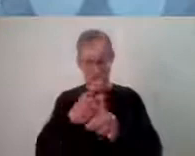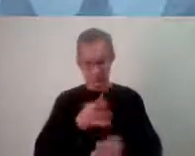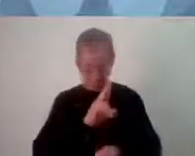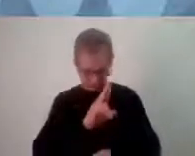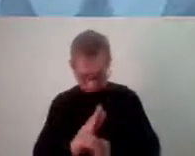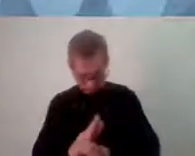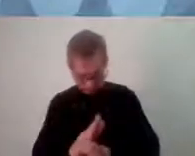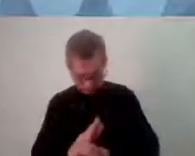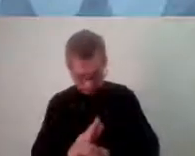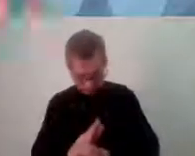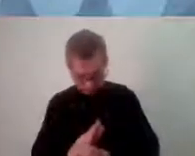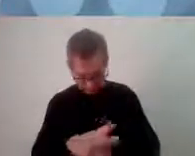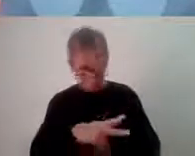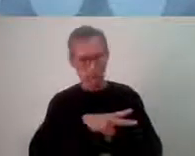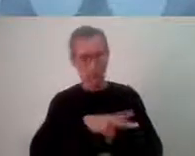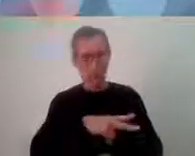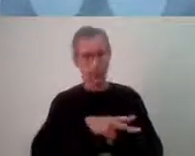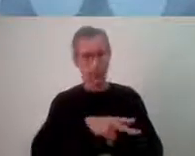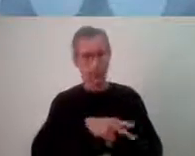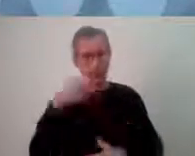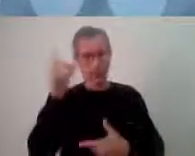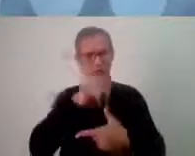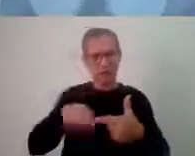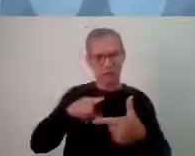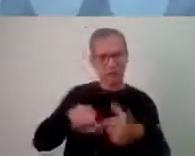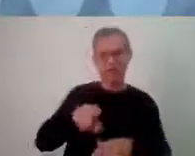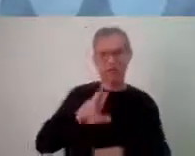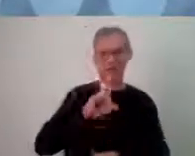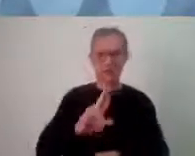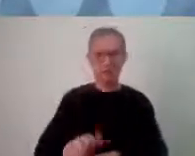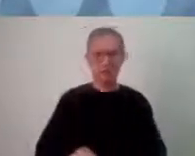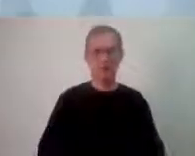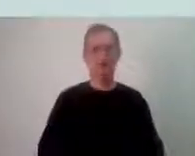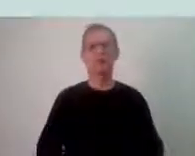solução particular para aquele problema que você está resolvendo.